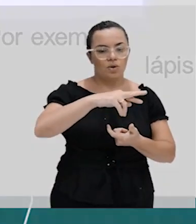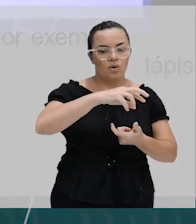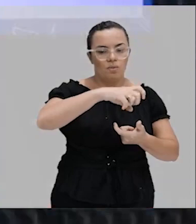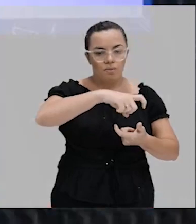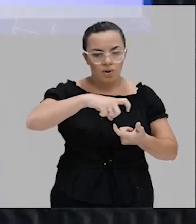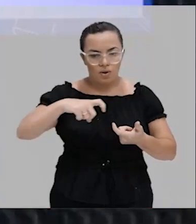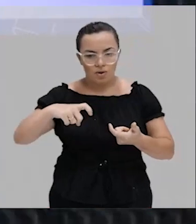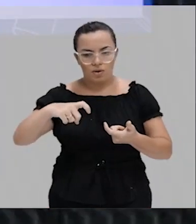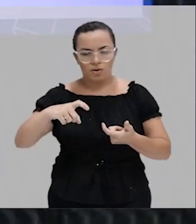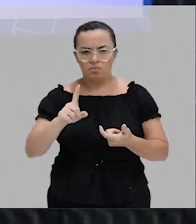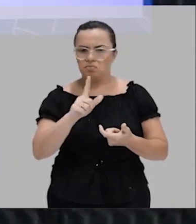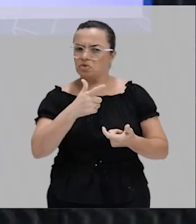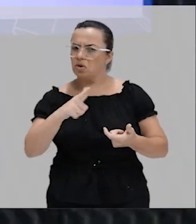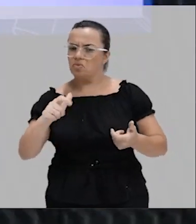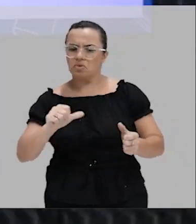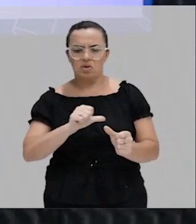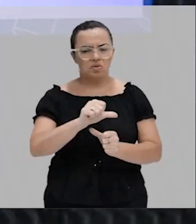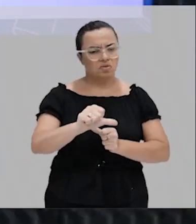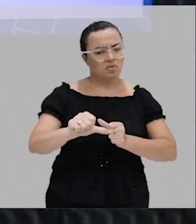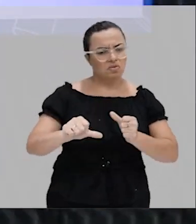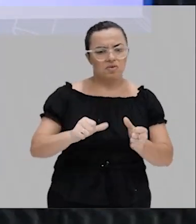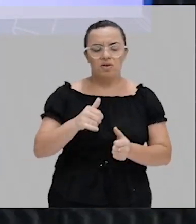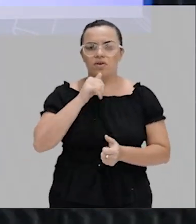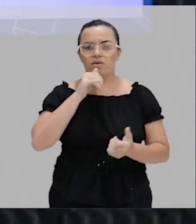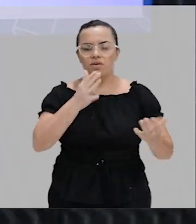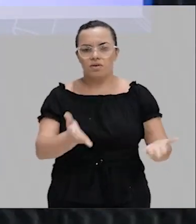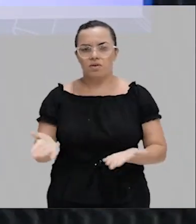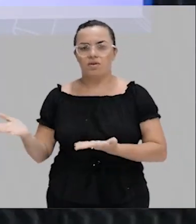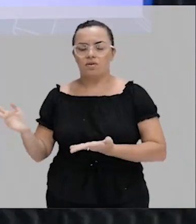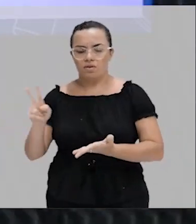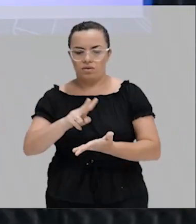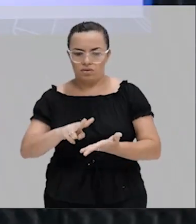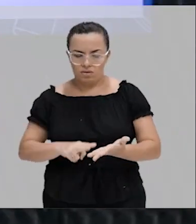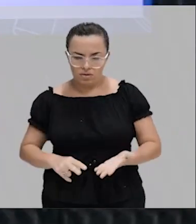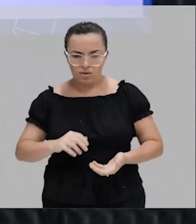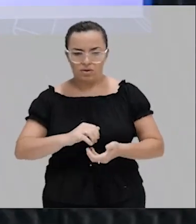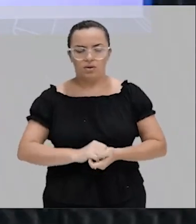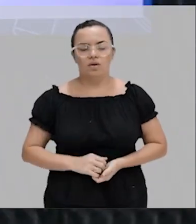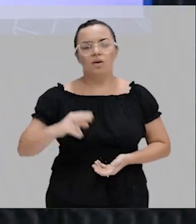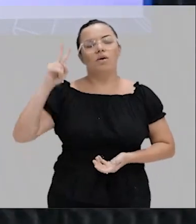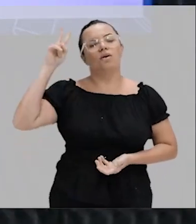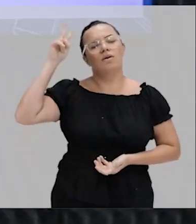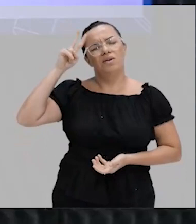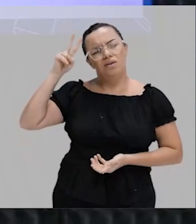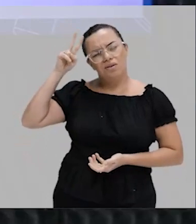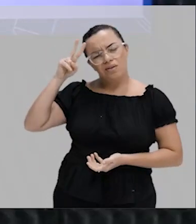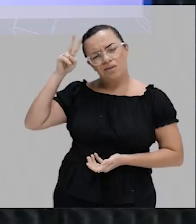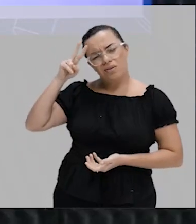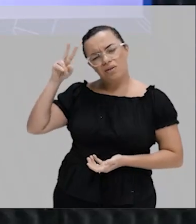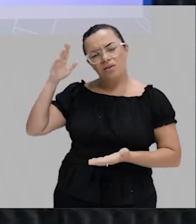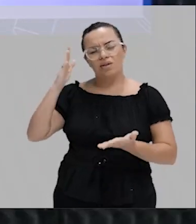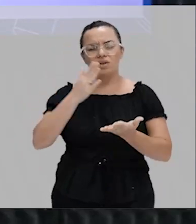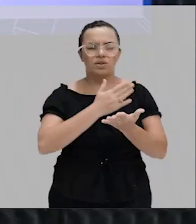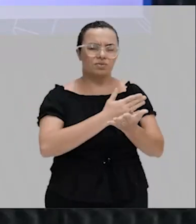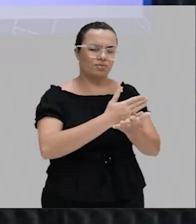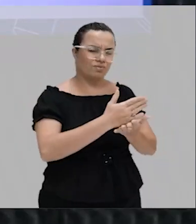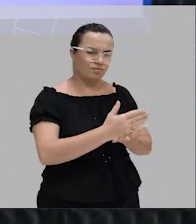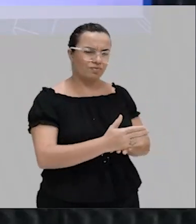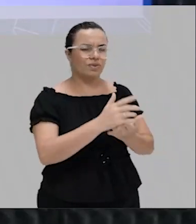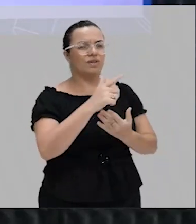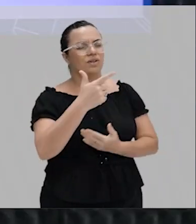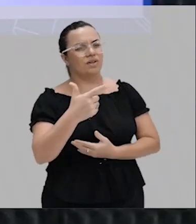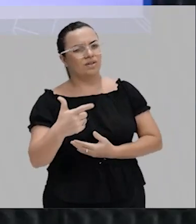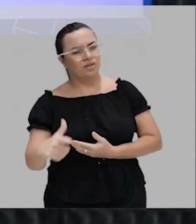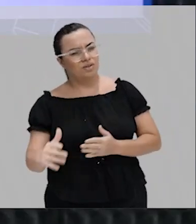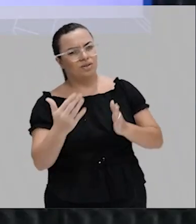os lápis, o ônibus, os ônibus. Então, lembrando ainda lá do começo novamente, em relação